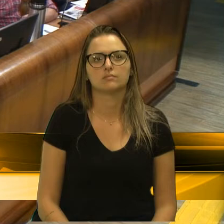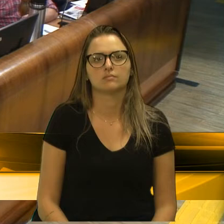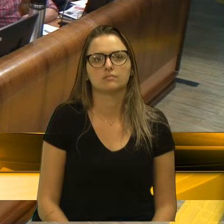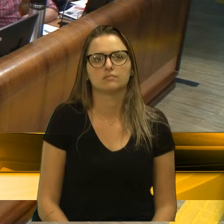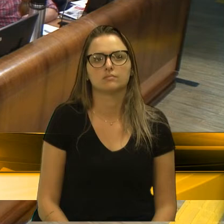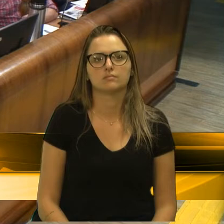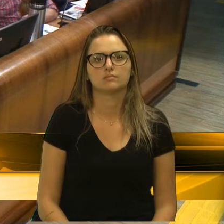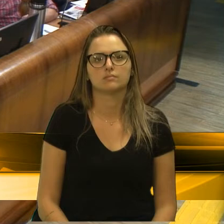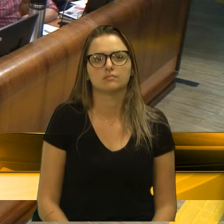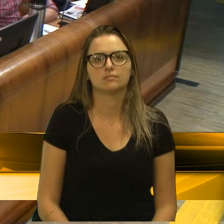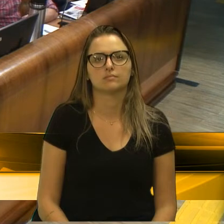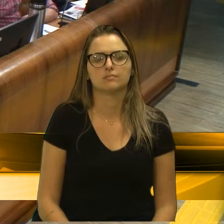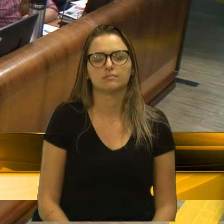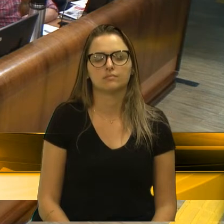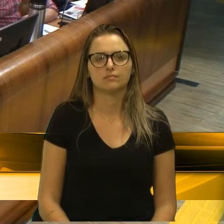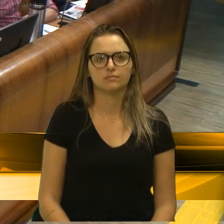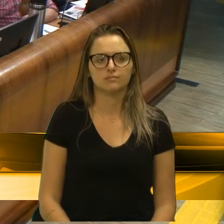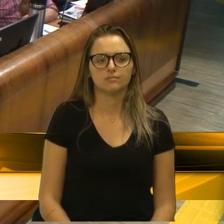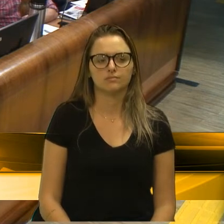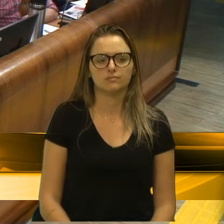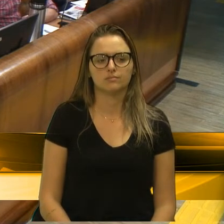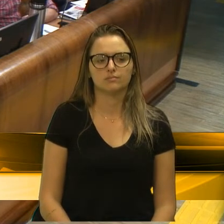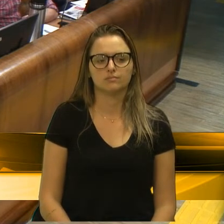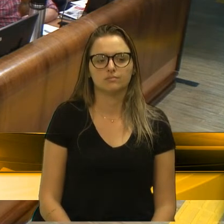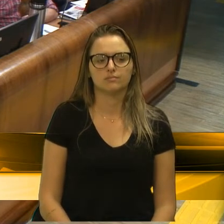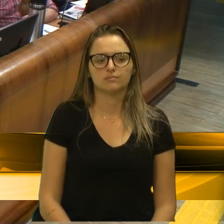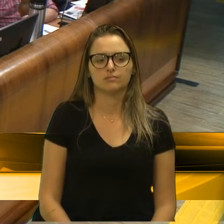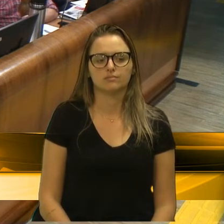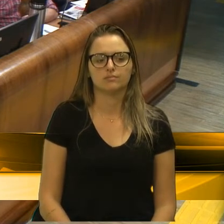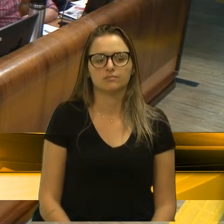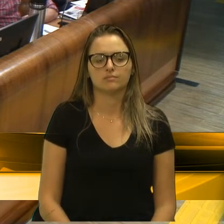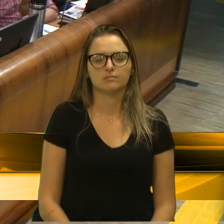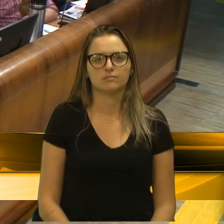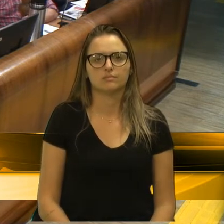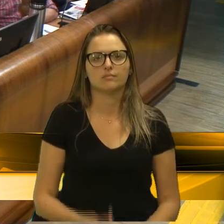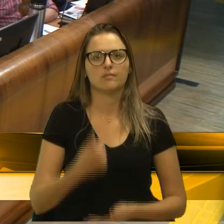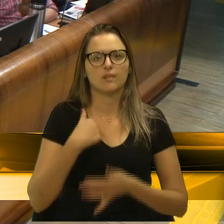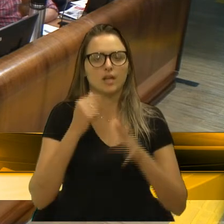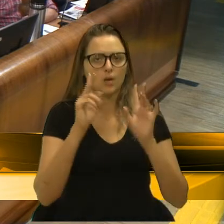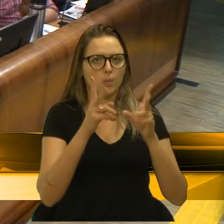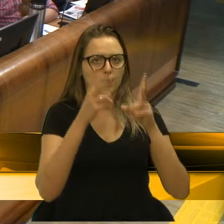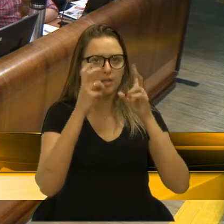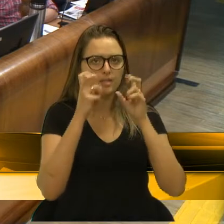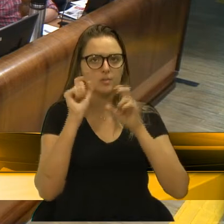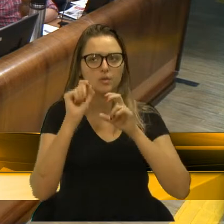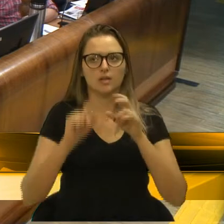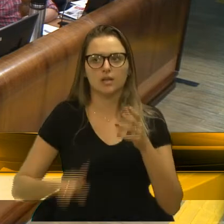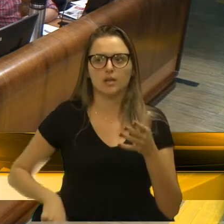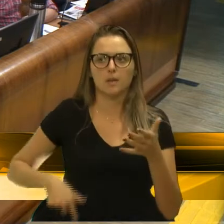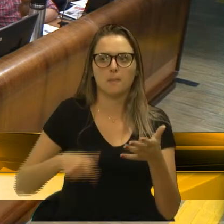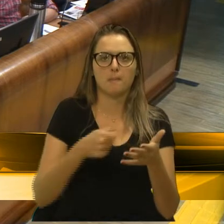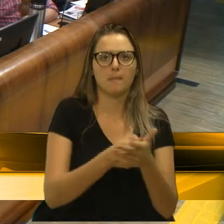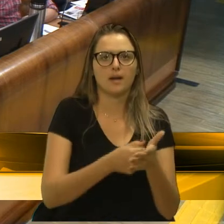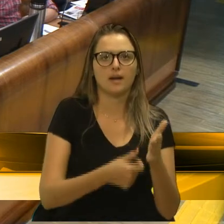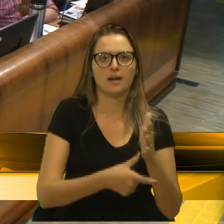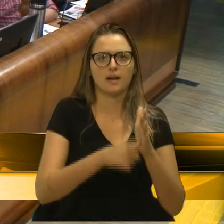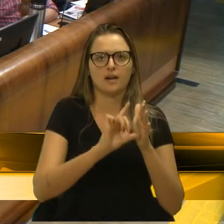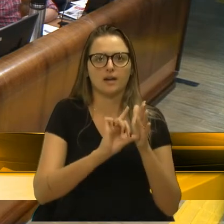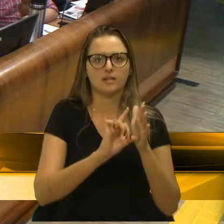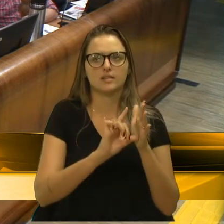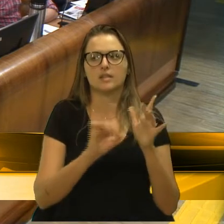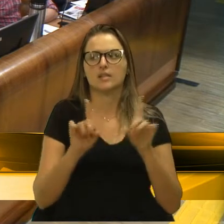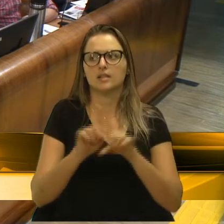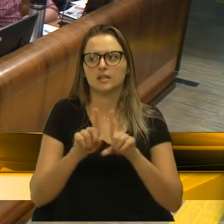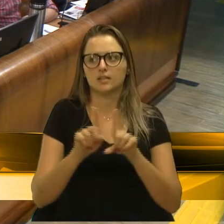se observou aí, essa questão de fazer pagamento adiantado também ocorreu, que está